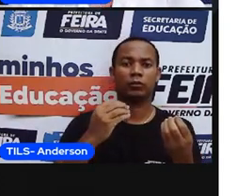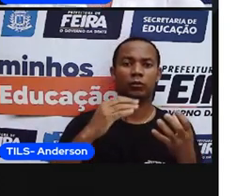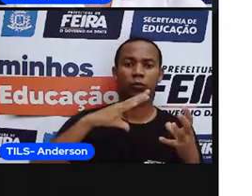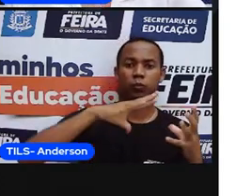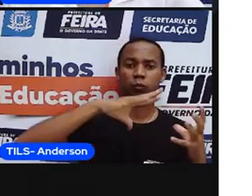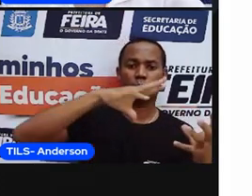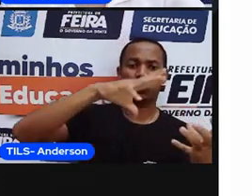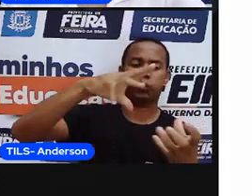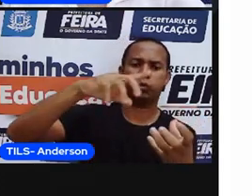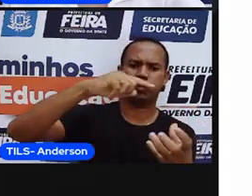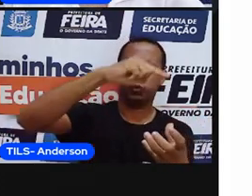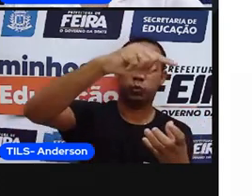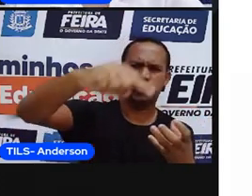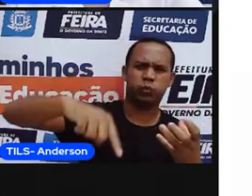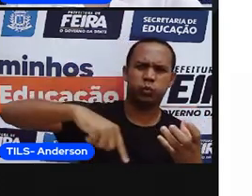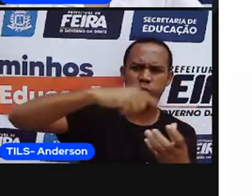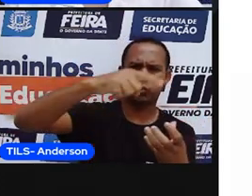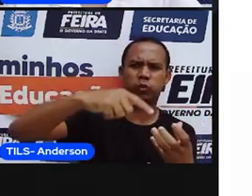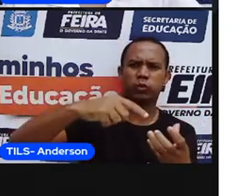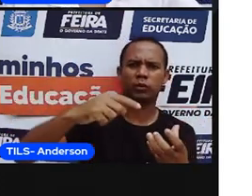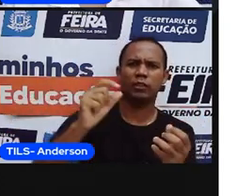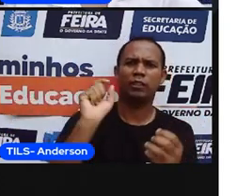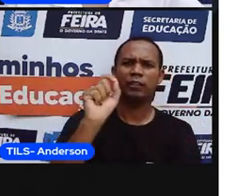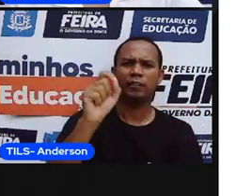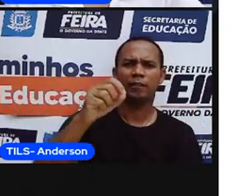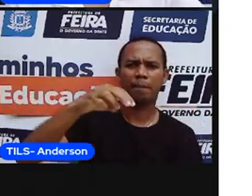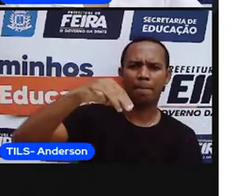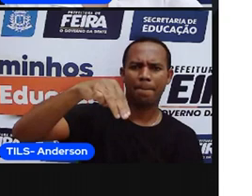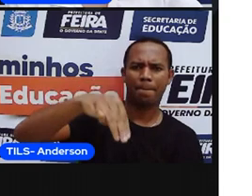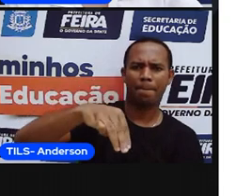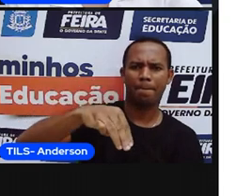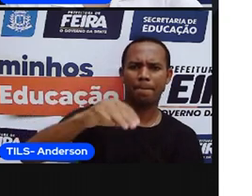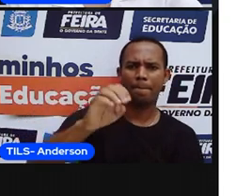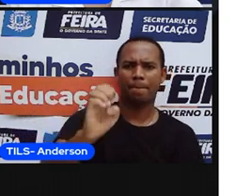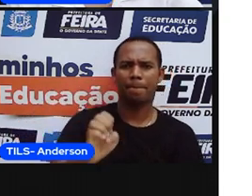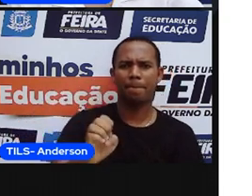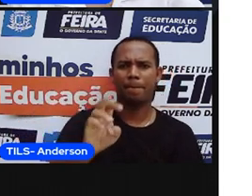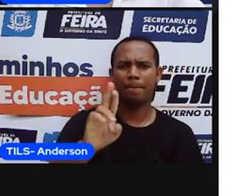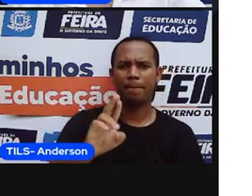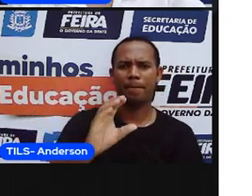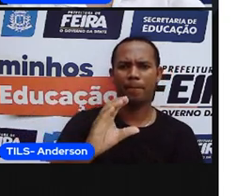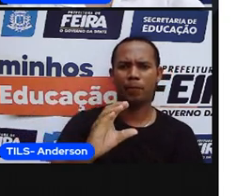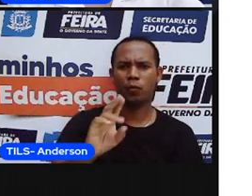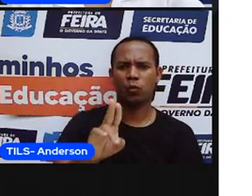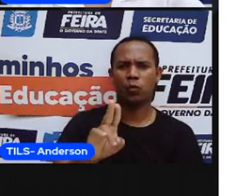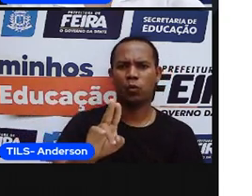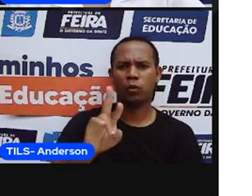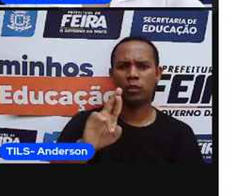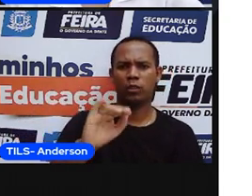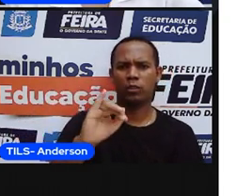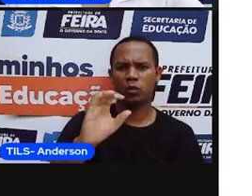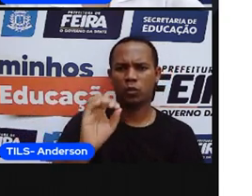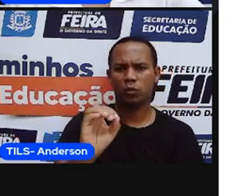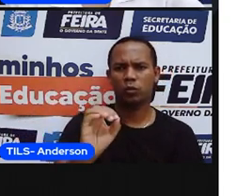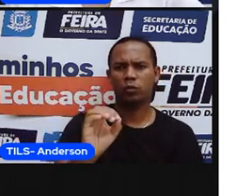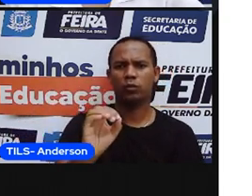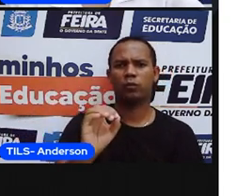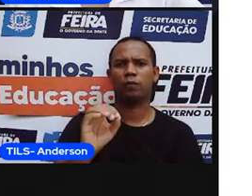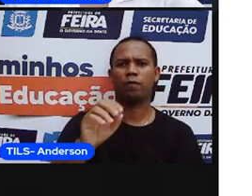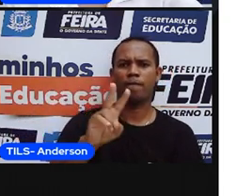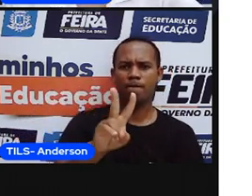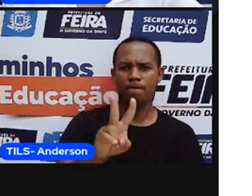alguns planetas, né? Mercúrio, que é o mais próximo, que é quente pra caramba. Vênus, né? A